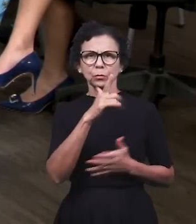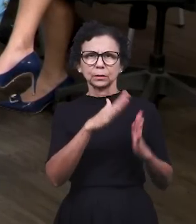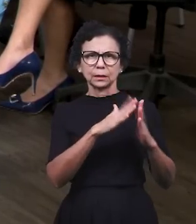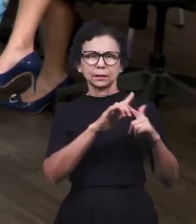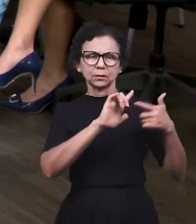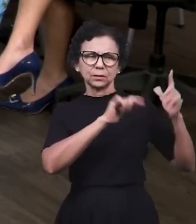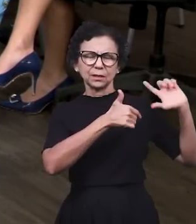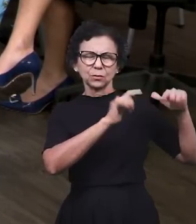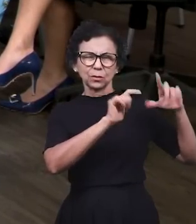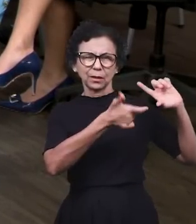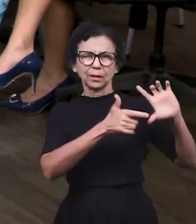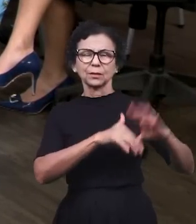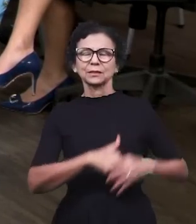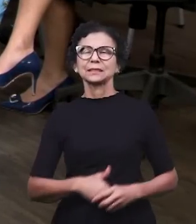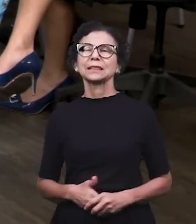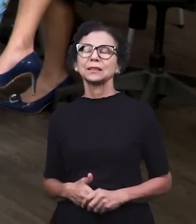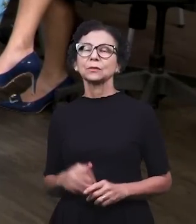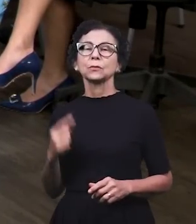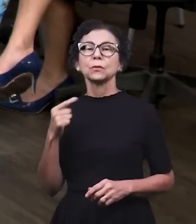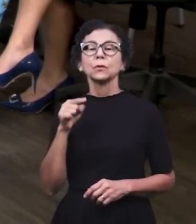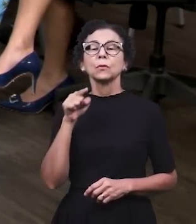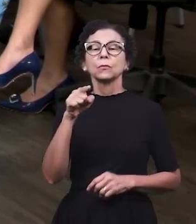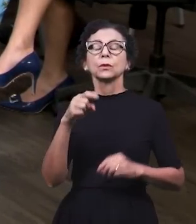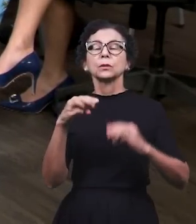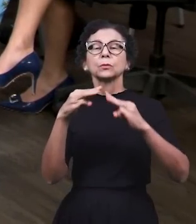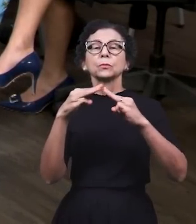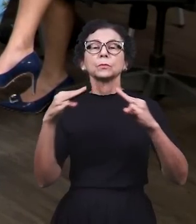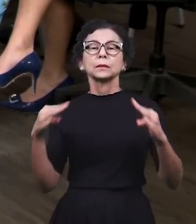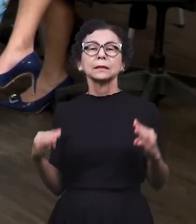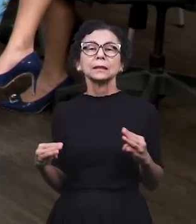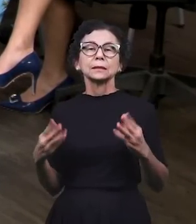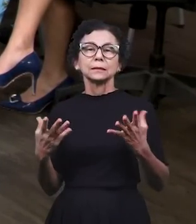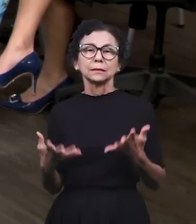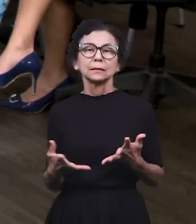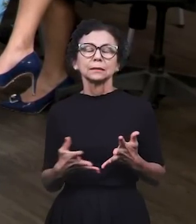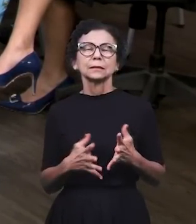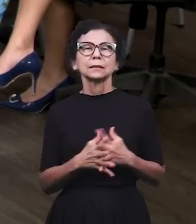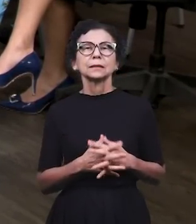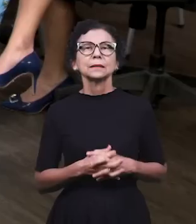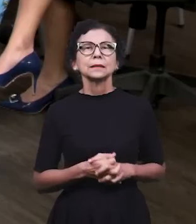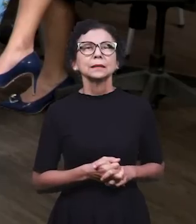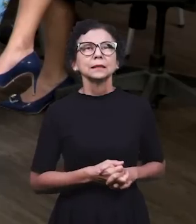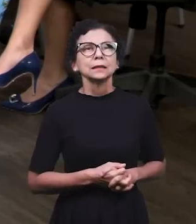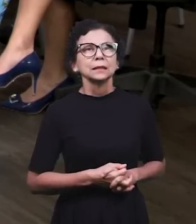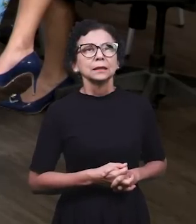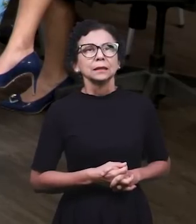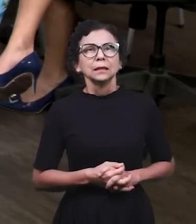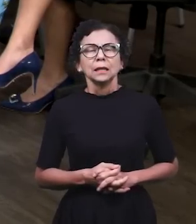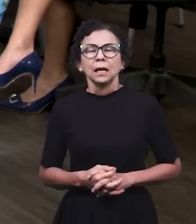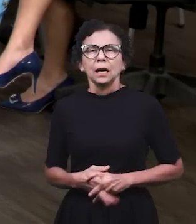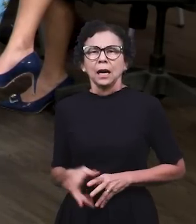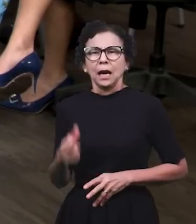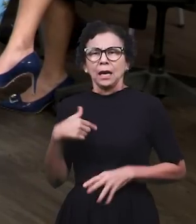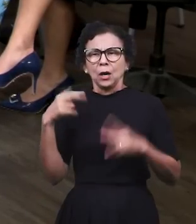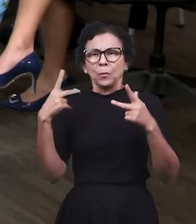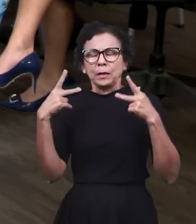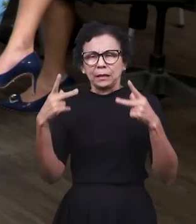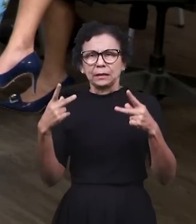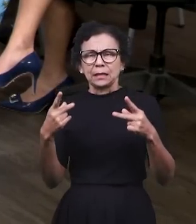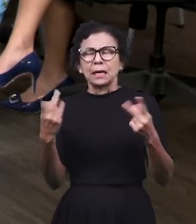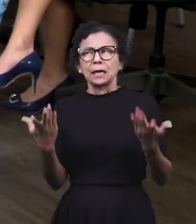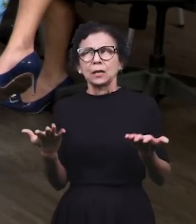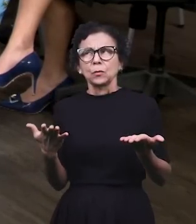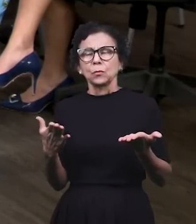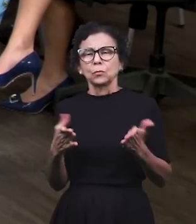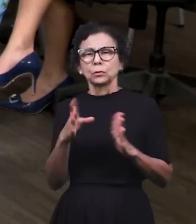eu entreguei, fiz uma aulinha lá, aquela coisa toda sobre palavra revelada, mas muito... E ela não acreditava,